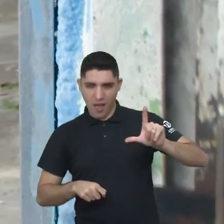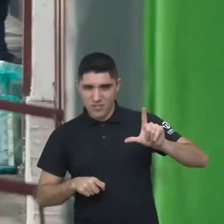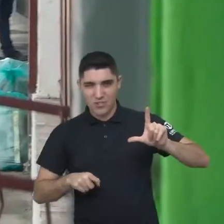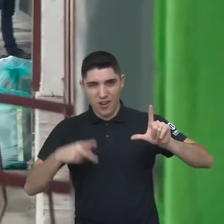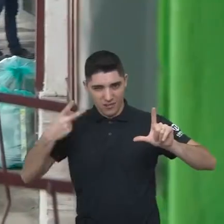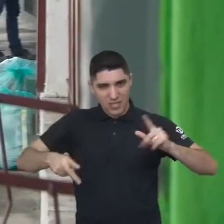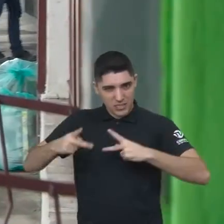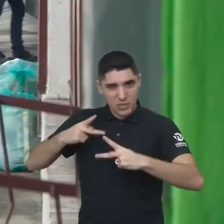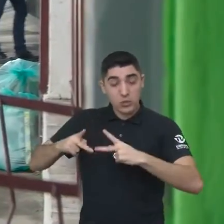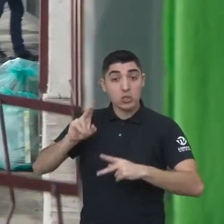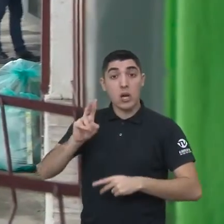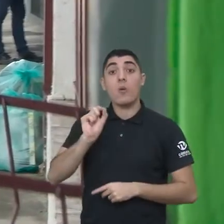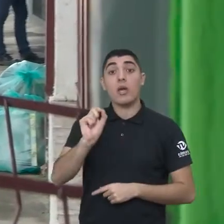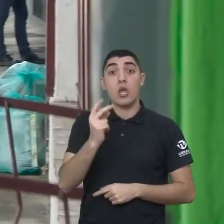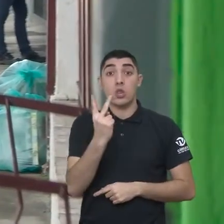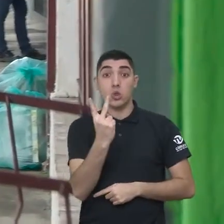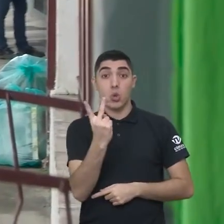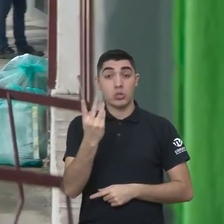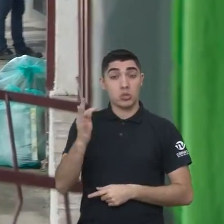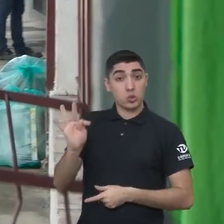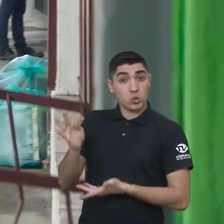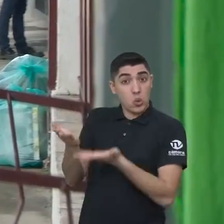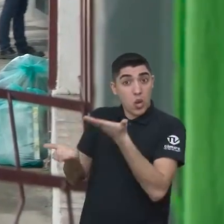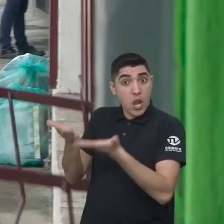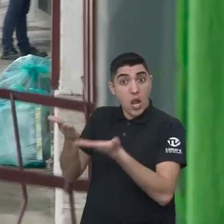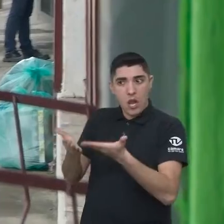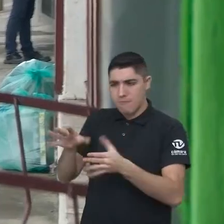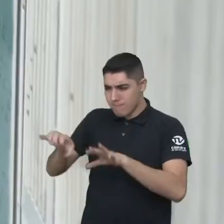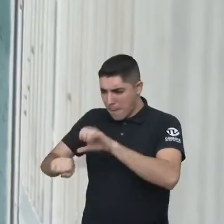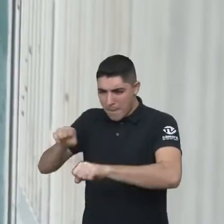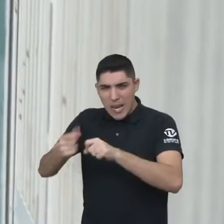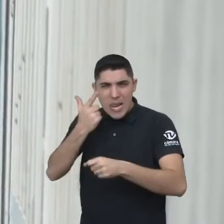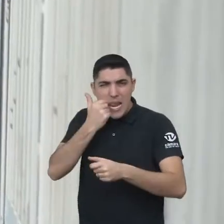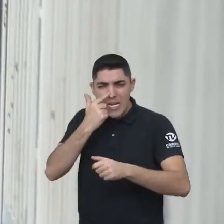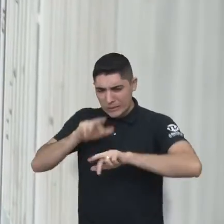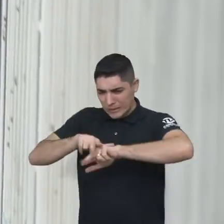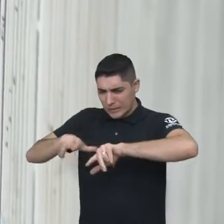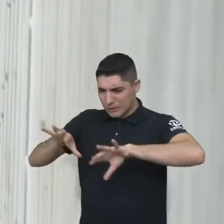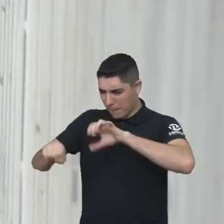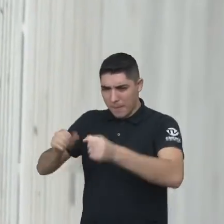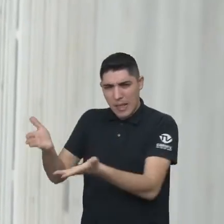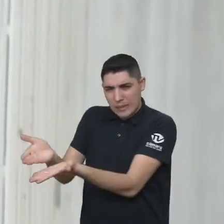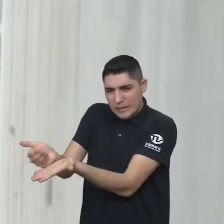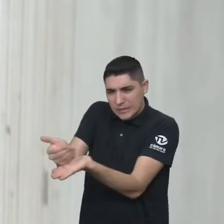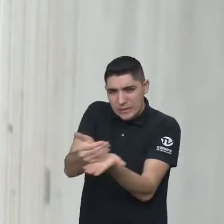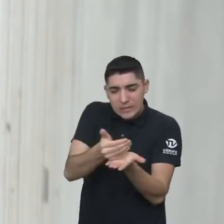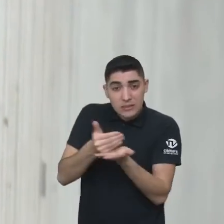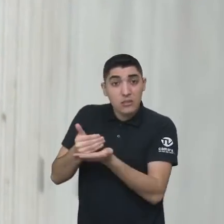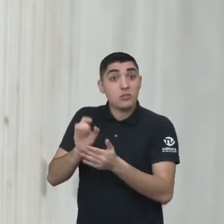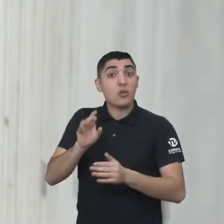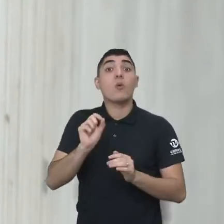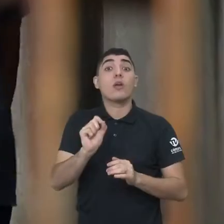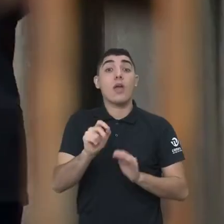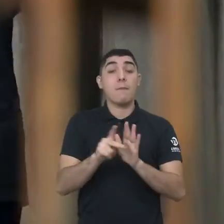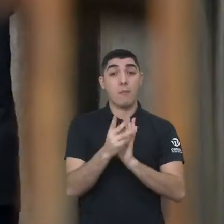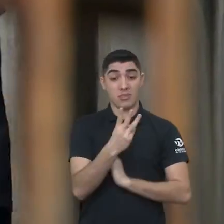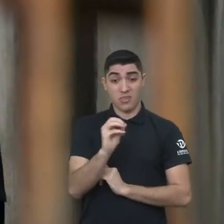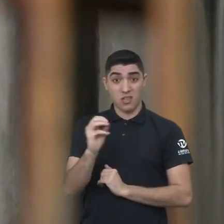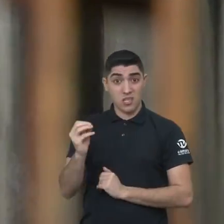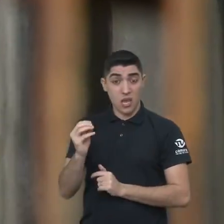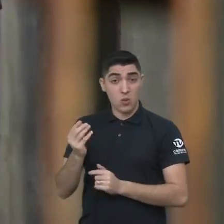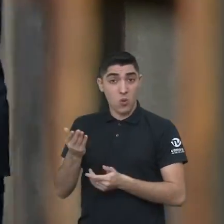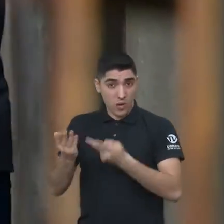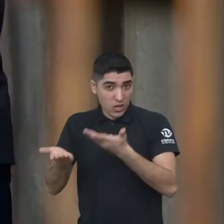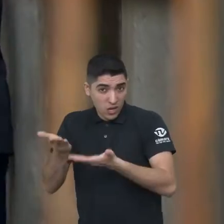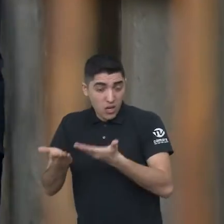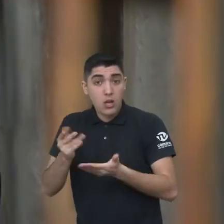cidade, foram removidas 2 toneladas desses materiais, sendo 300 quilos apenas de pneus. Mas todo